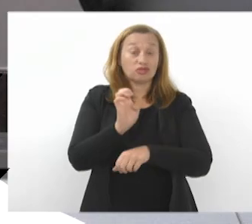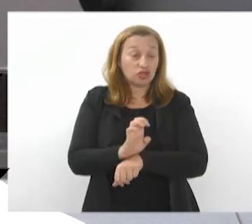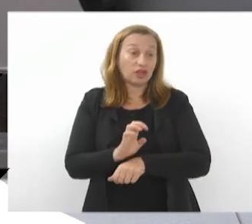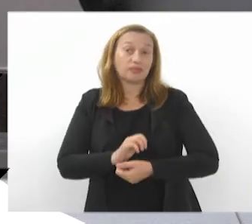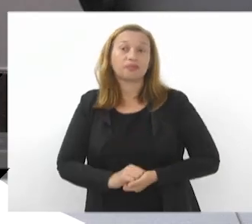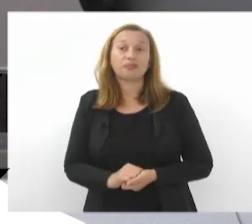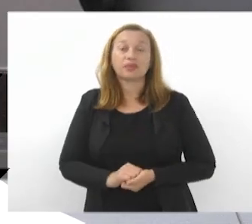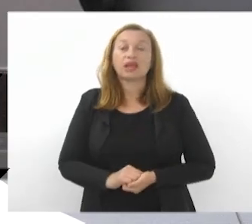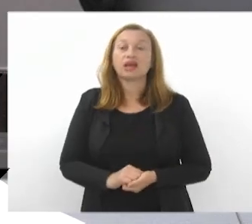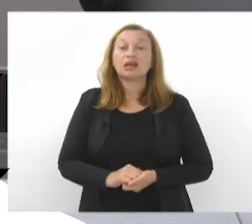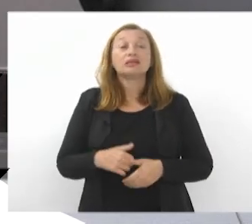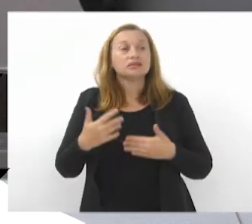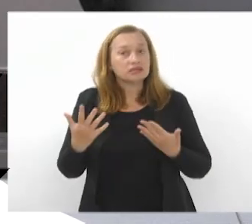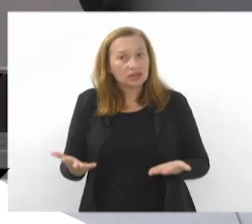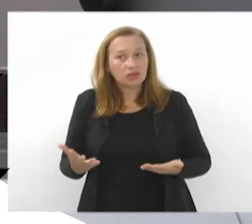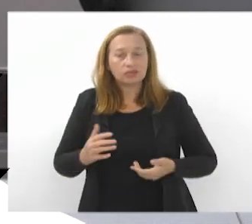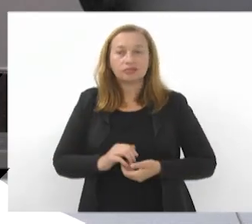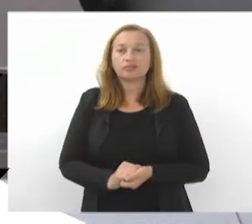Não. Então,